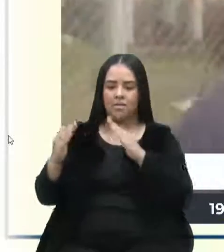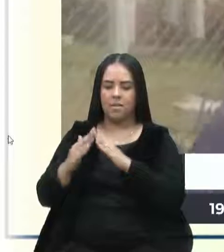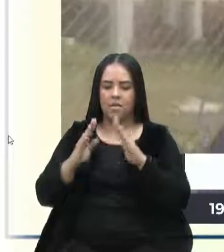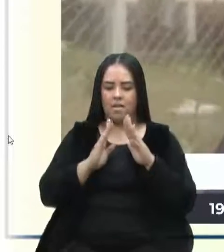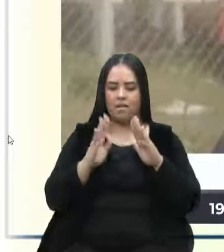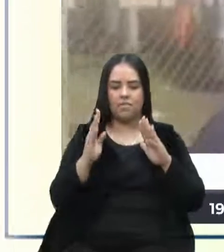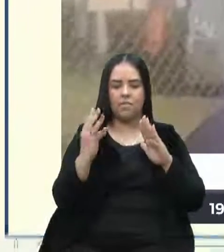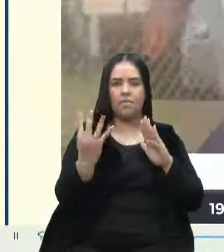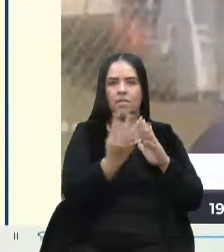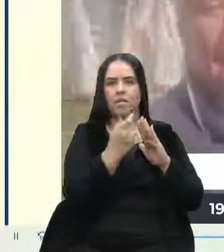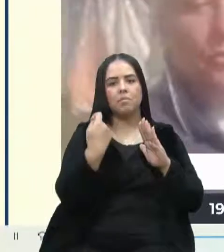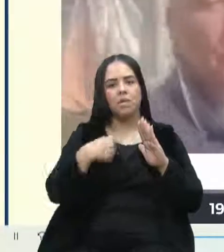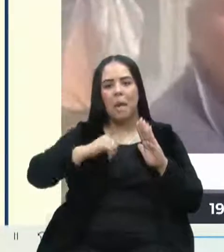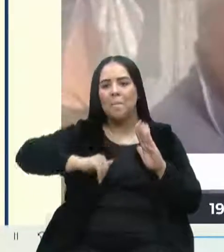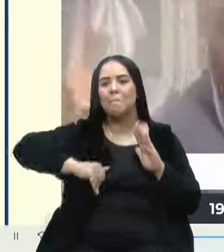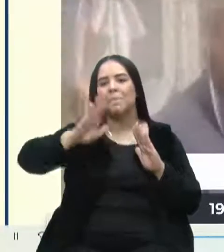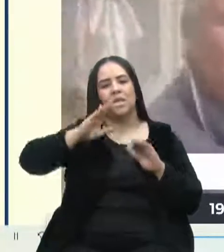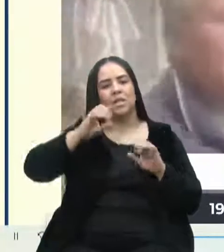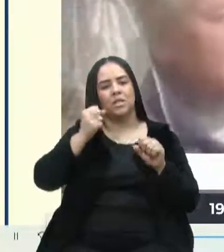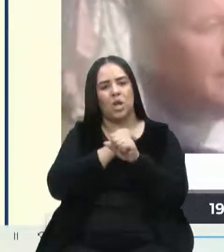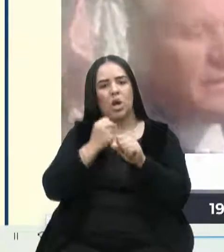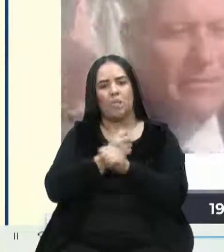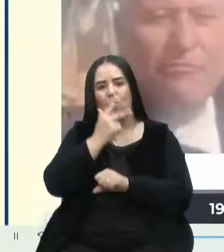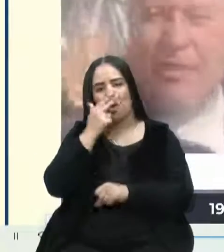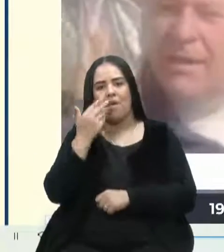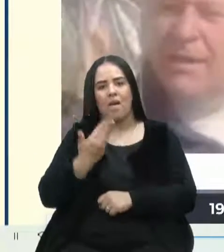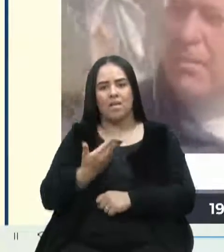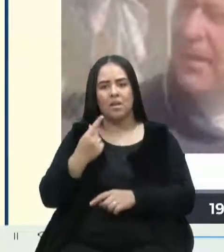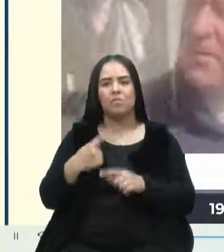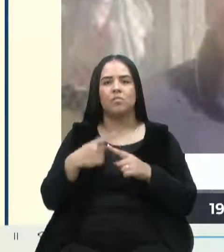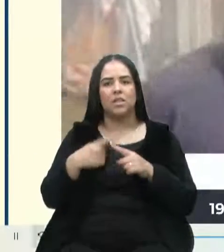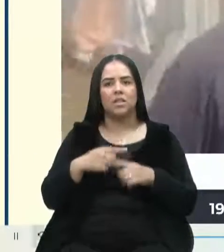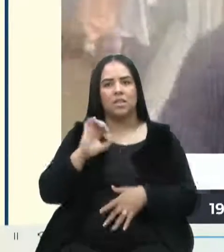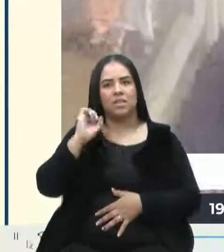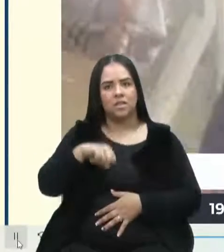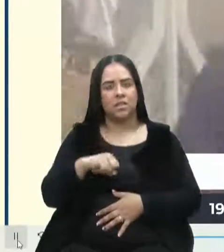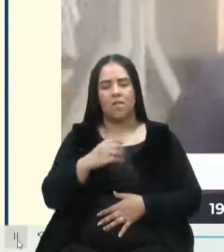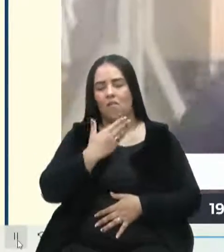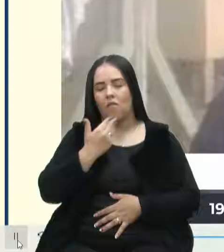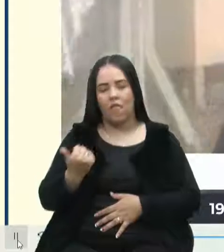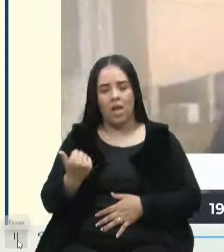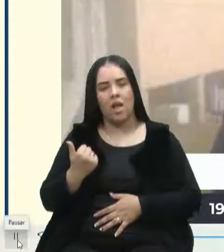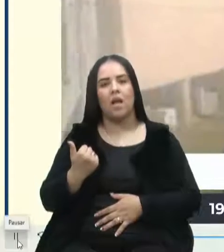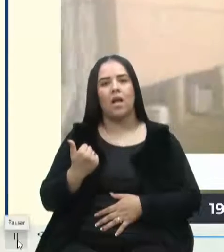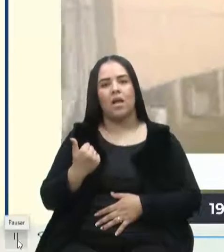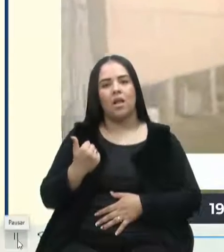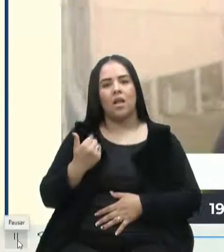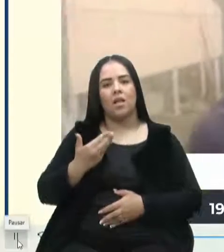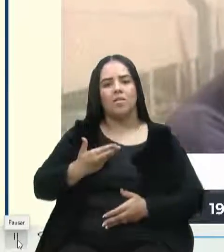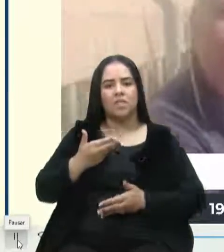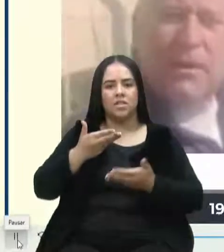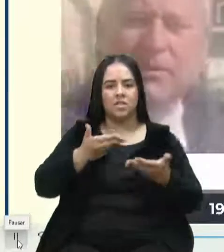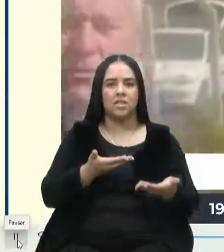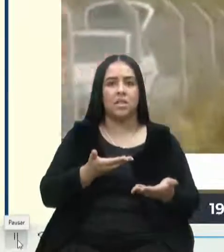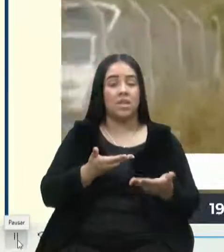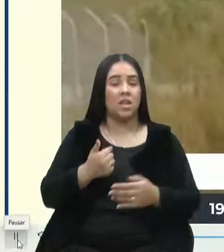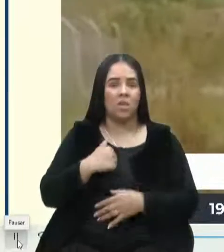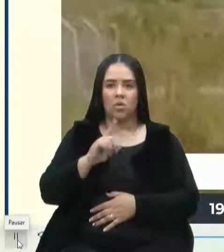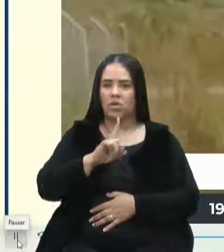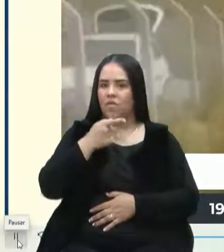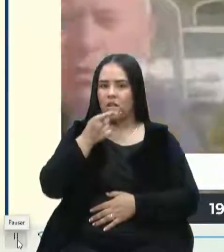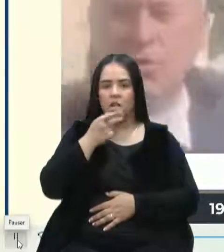mais fotos com essa o que essa sim vale a pena a gente visitar não tô falando mal